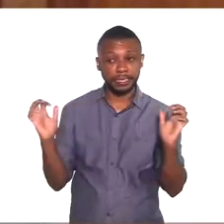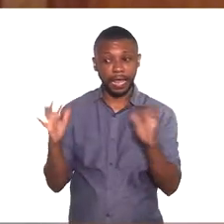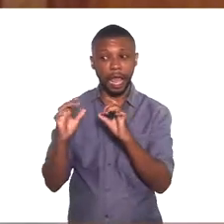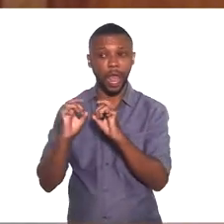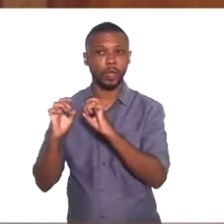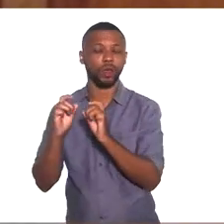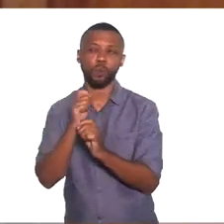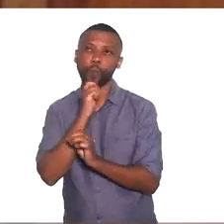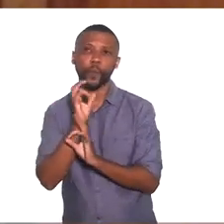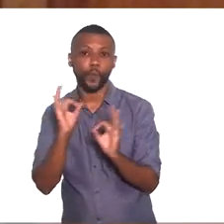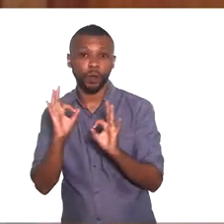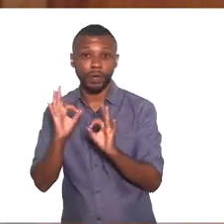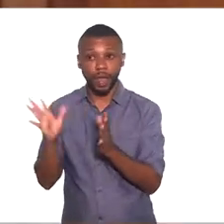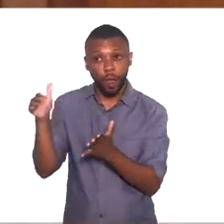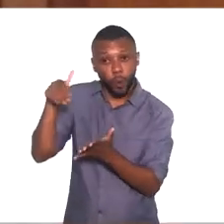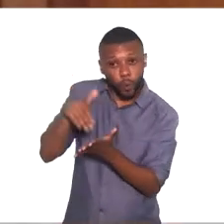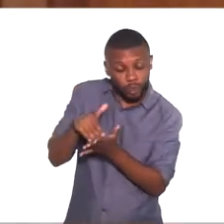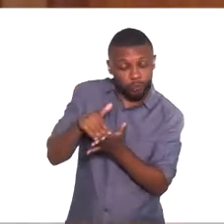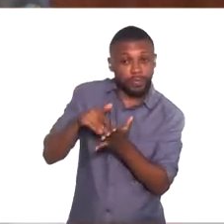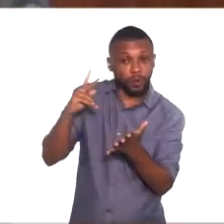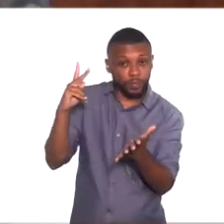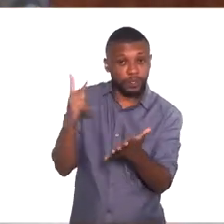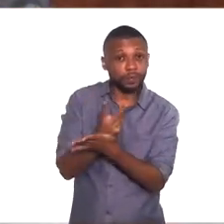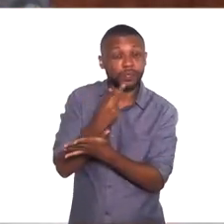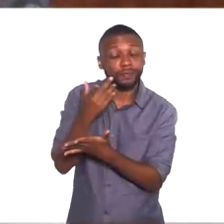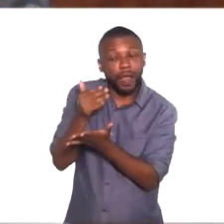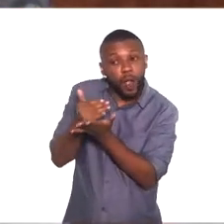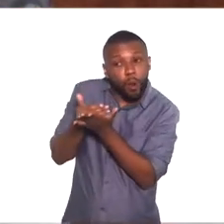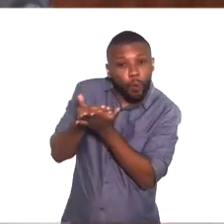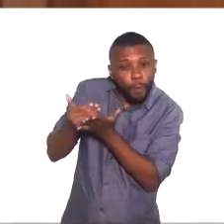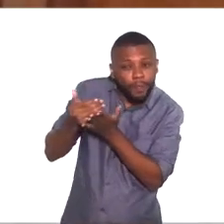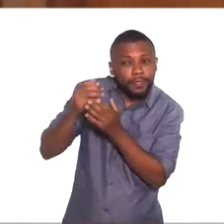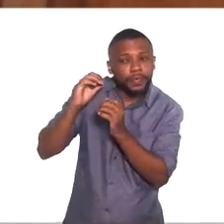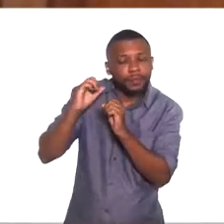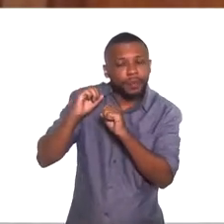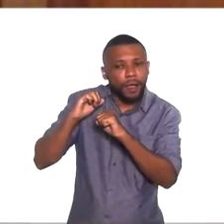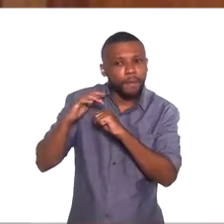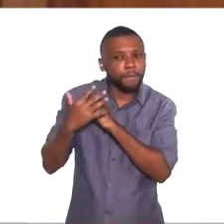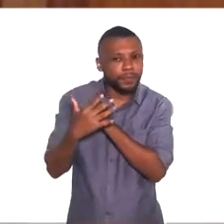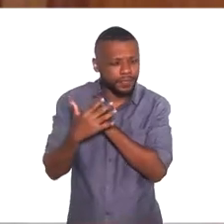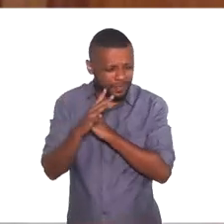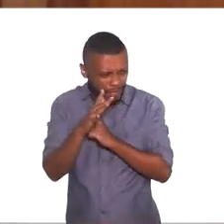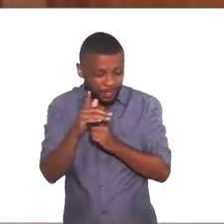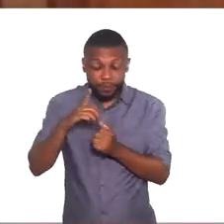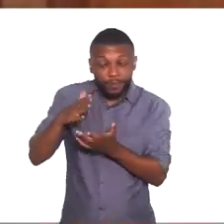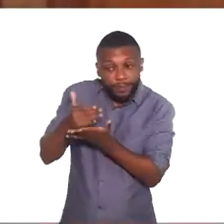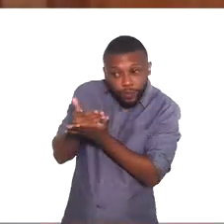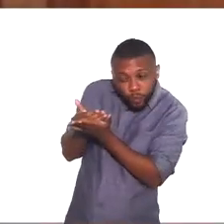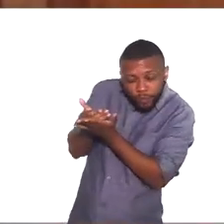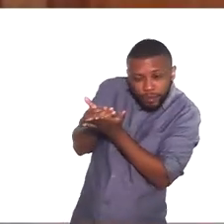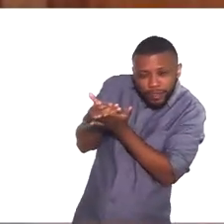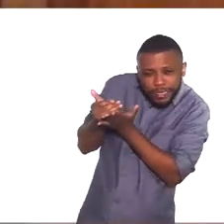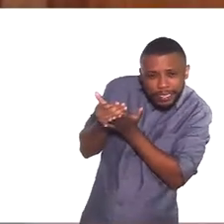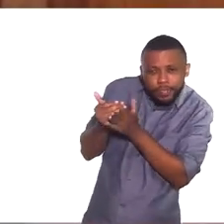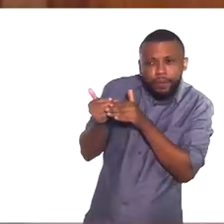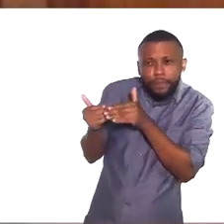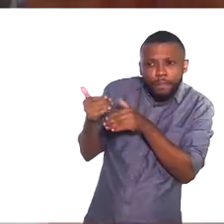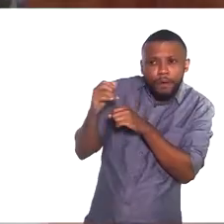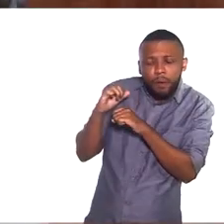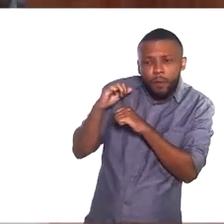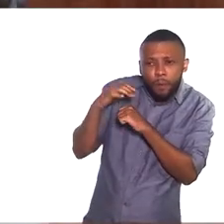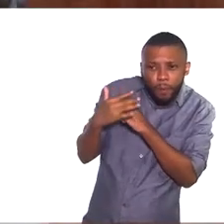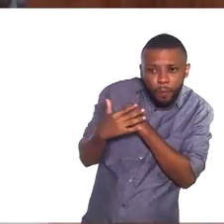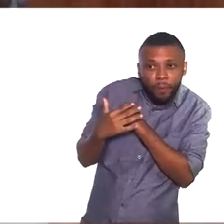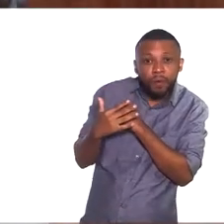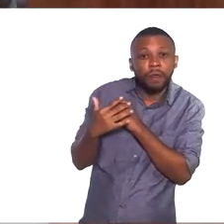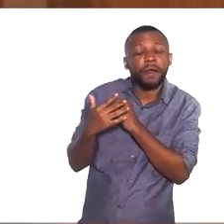pandemia nessas regiões não acontecem mais né Aliás a última que acontecer tá bem começando academia Jaguar